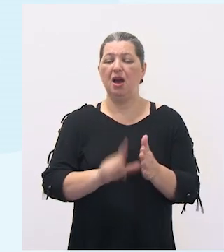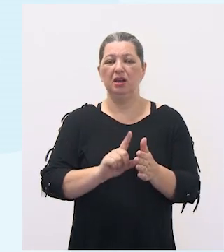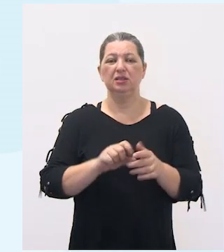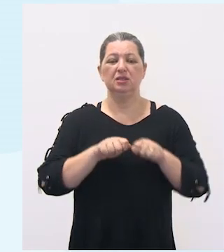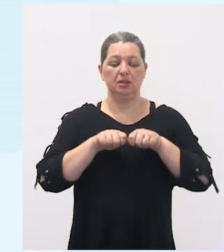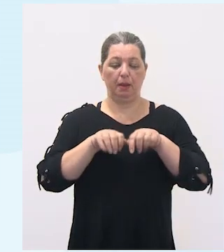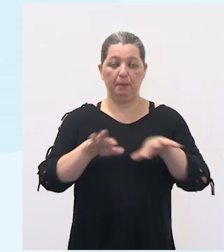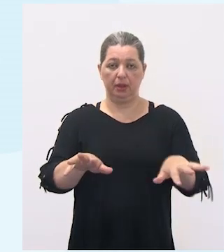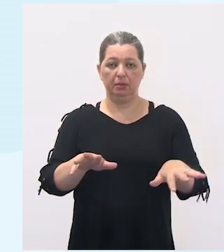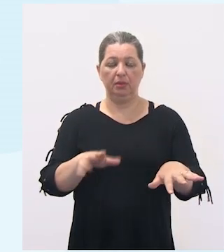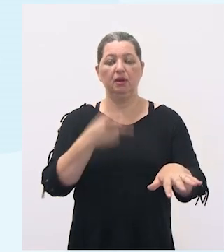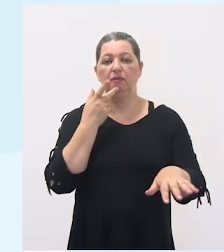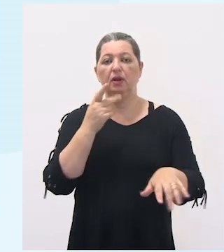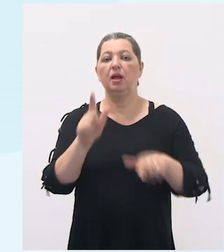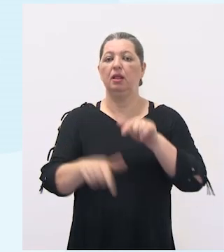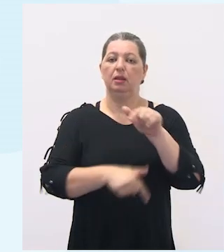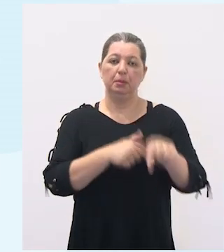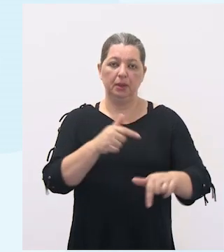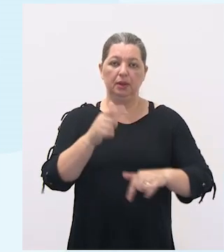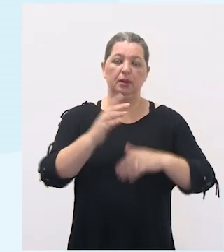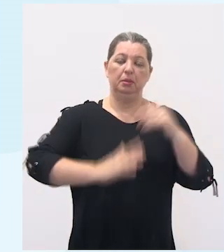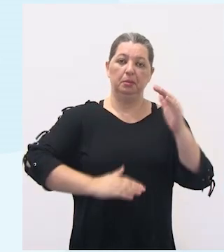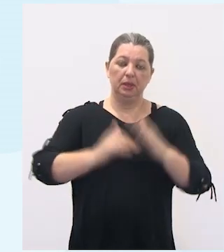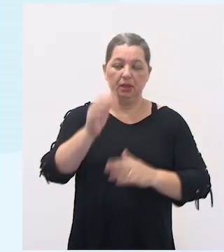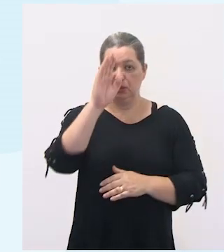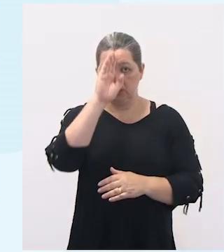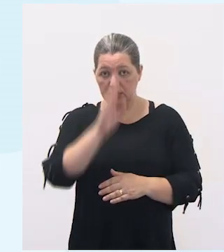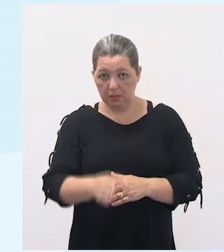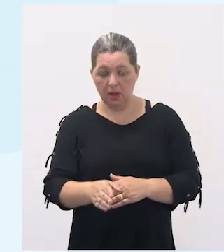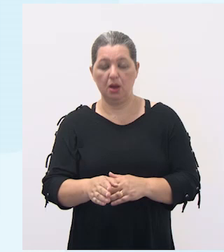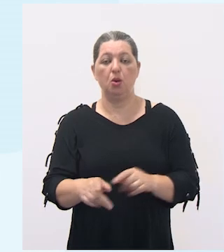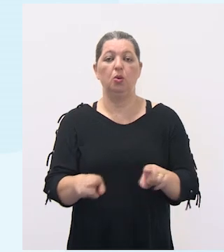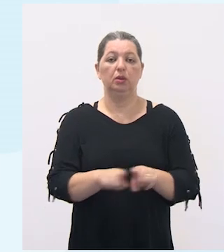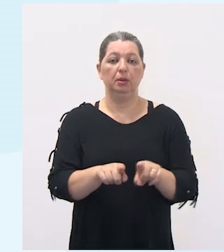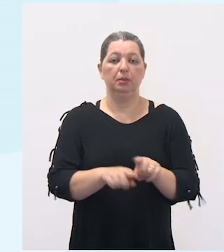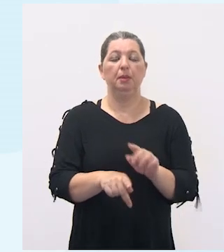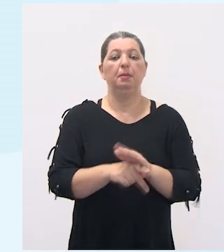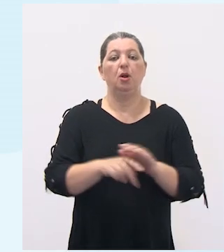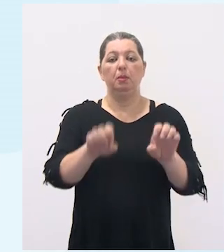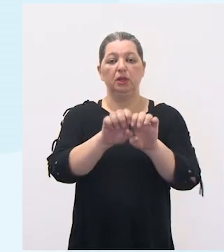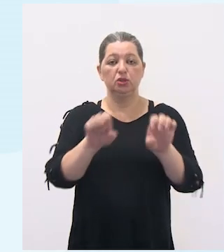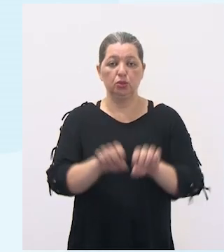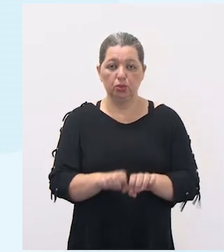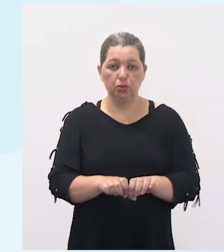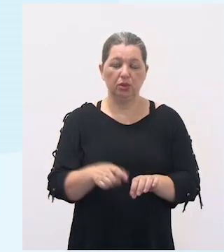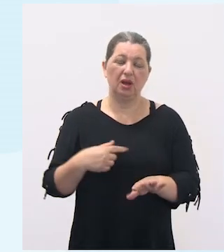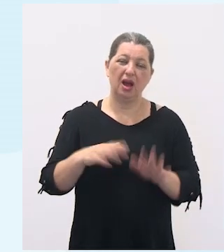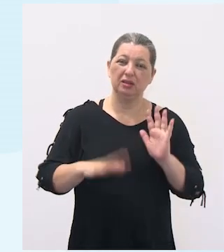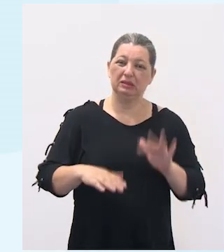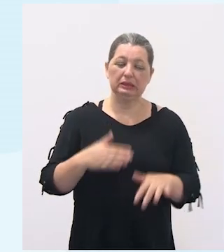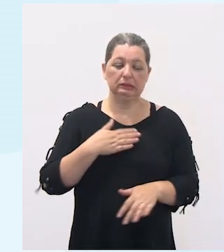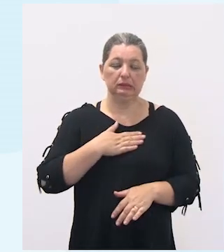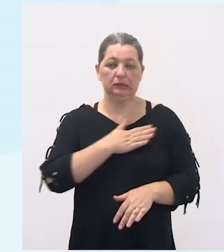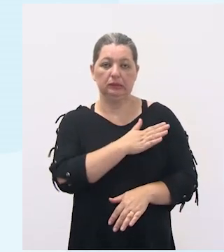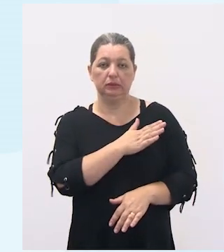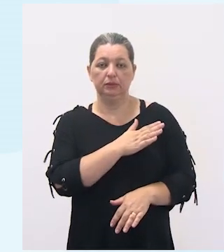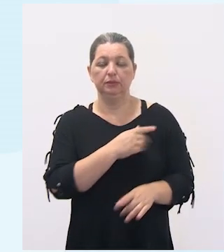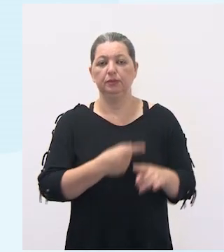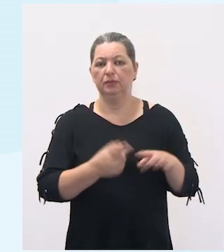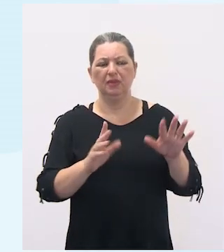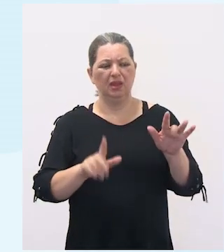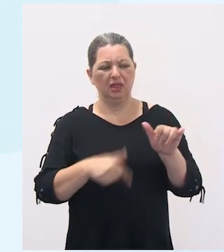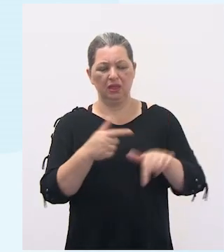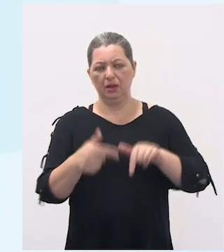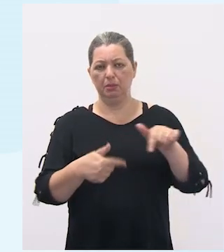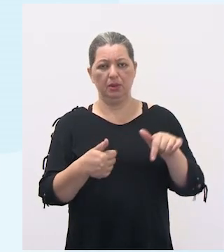gente falava em trabalhar habilidades essenciais e habilidades estruturantes, havia até um certo preconceito, porque eu tenho que trabalhar